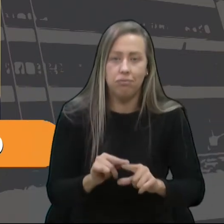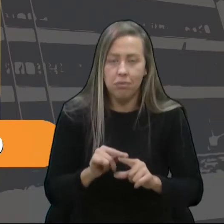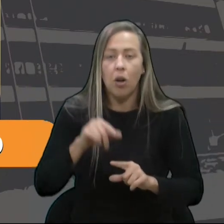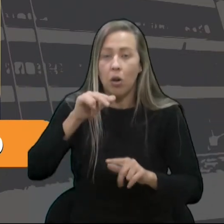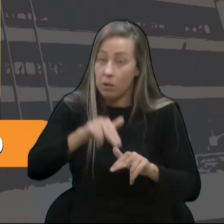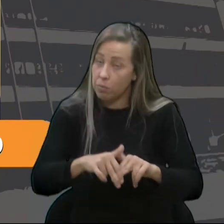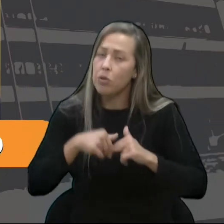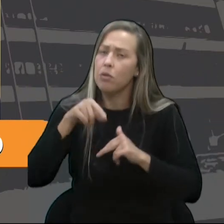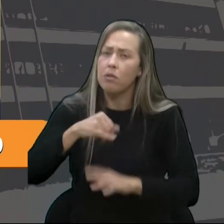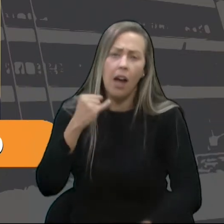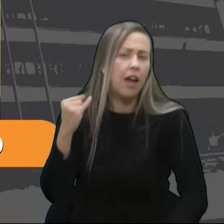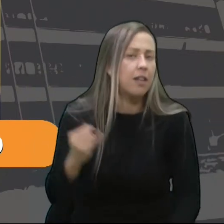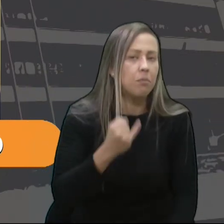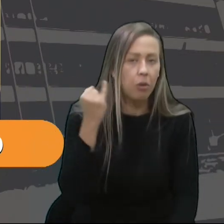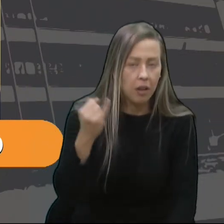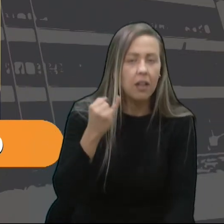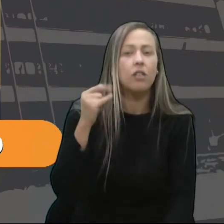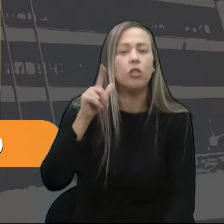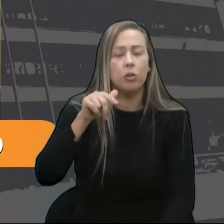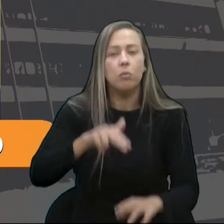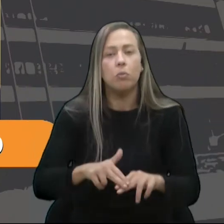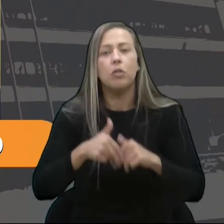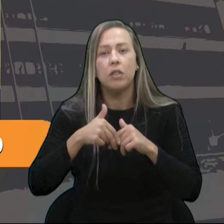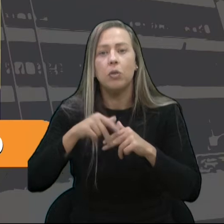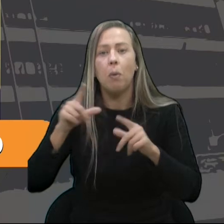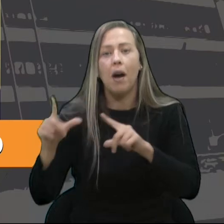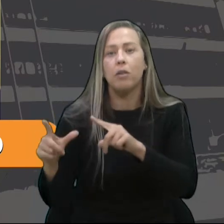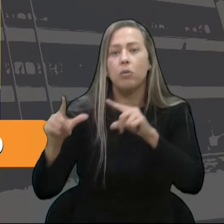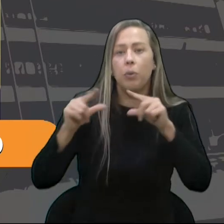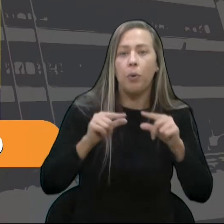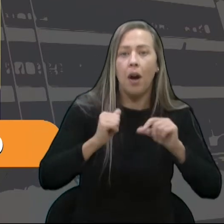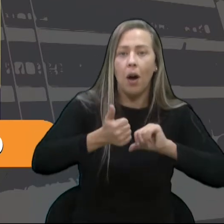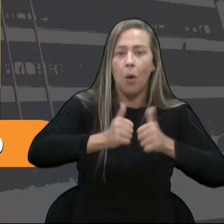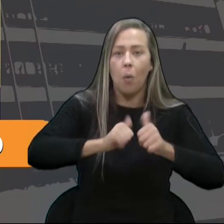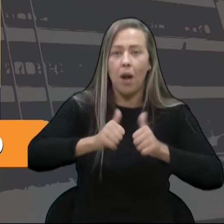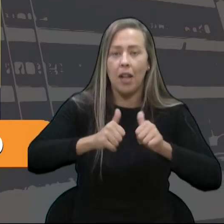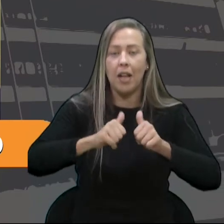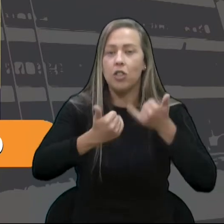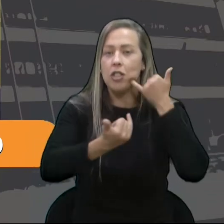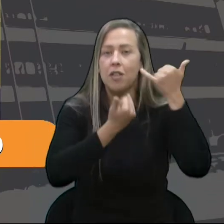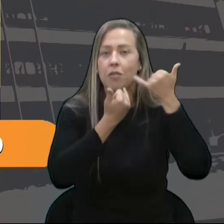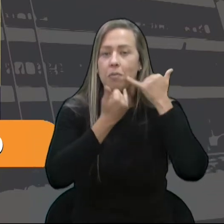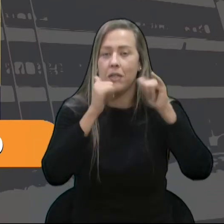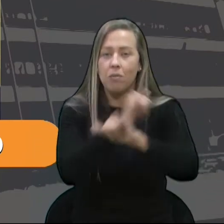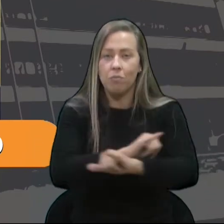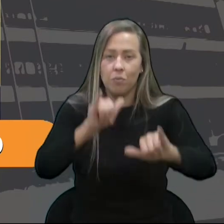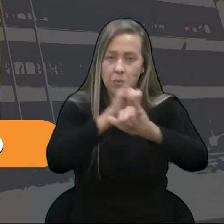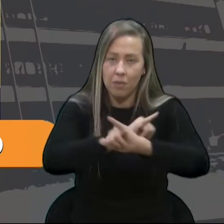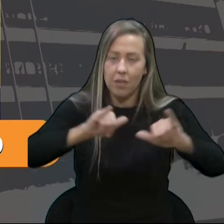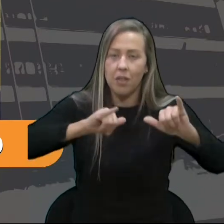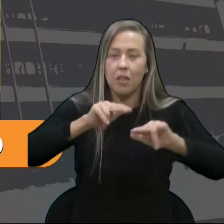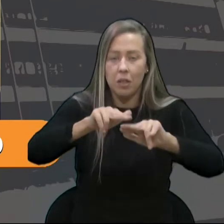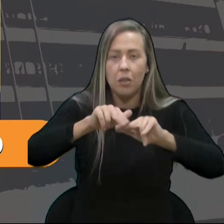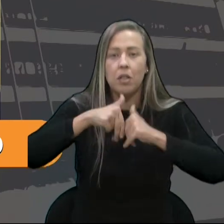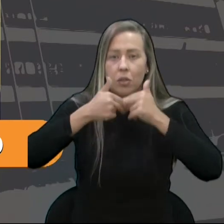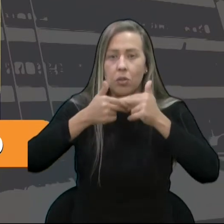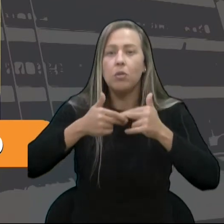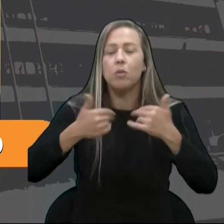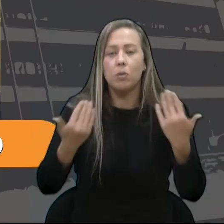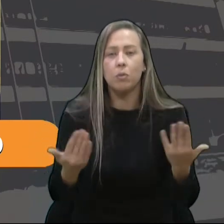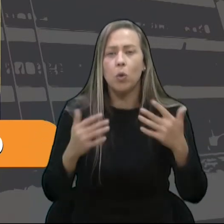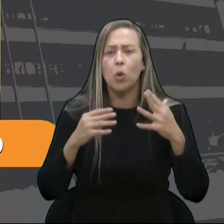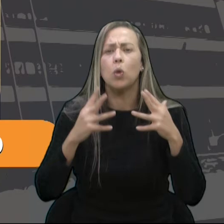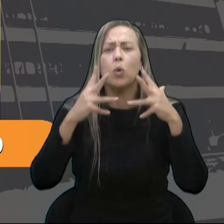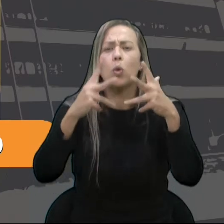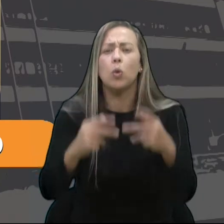fator crucial, efetivamente, para uma diminuição na qualidade daquilo que é feito. Então, somando essas questões,